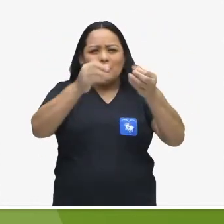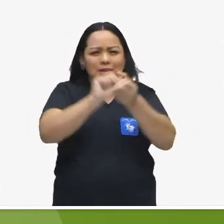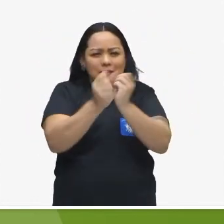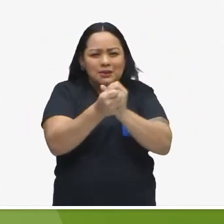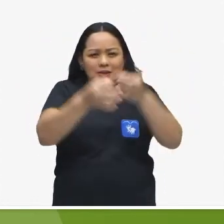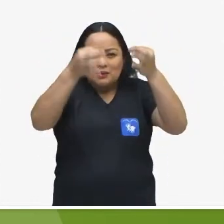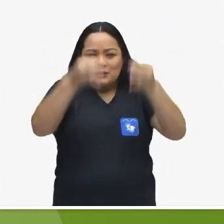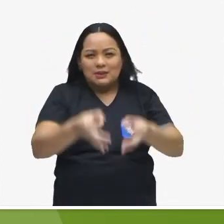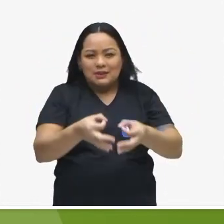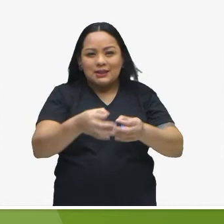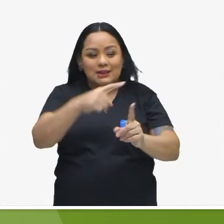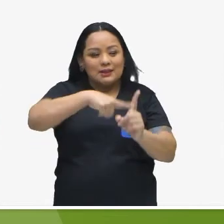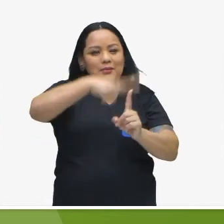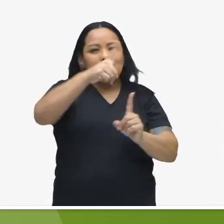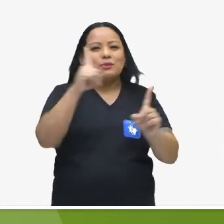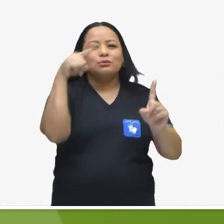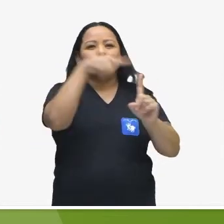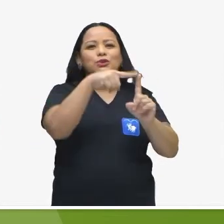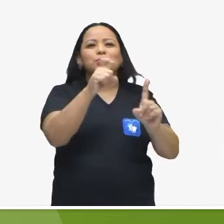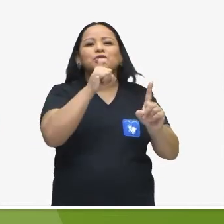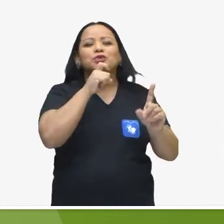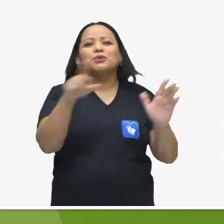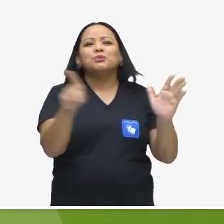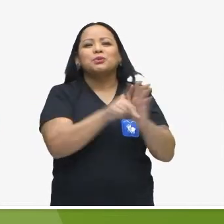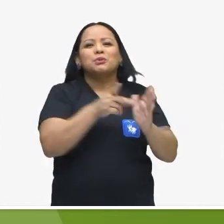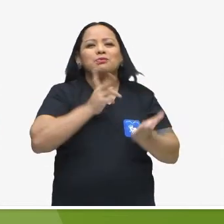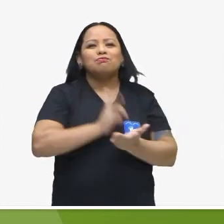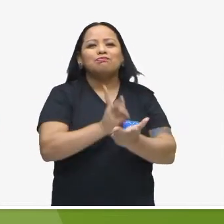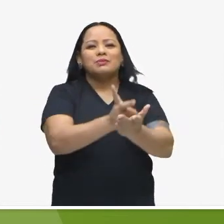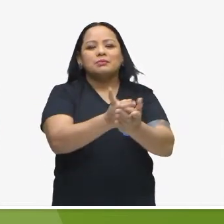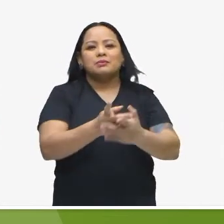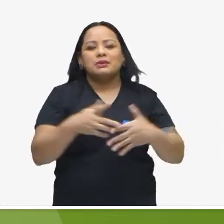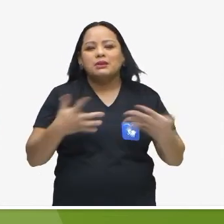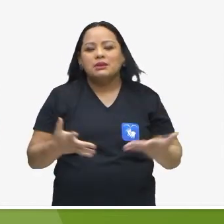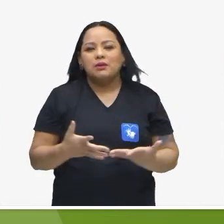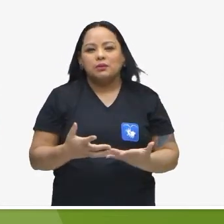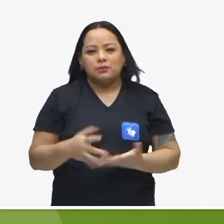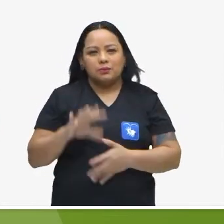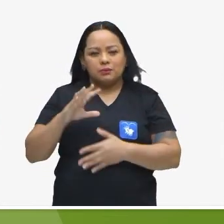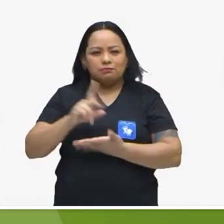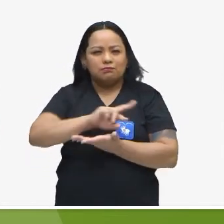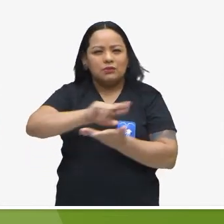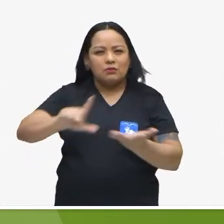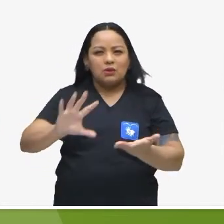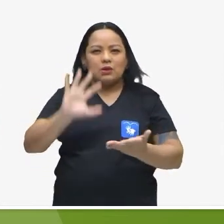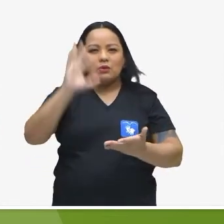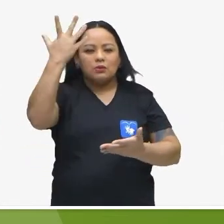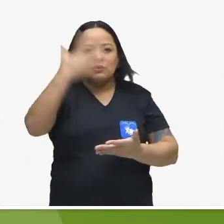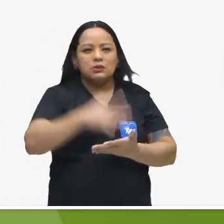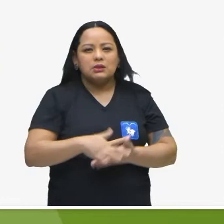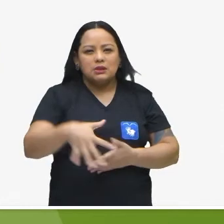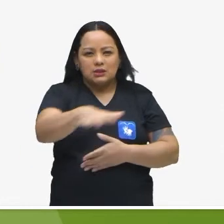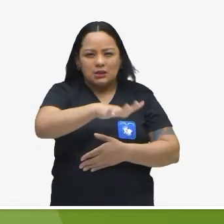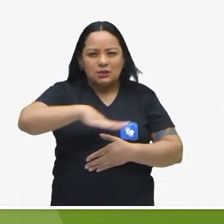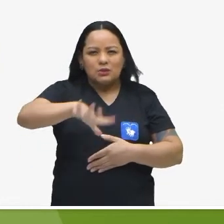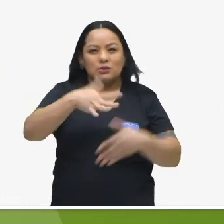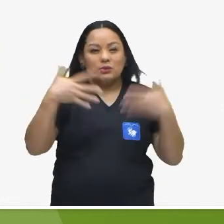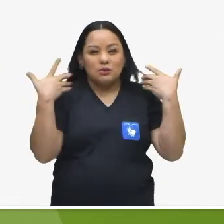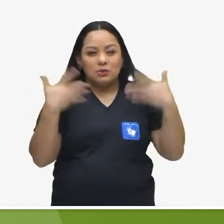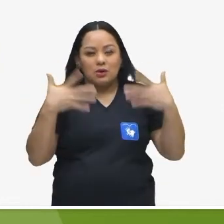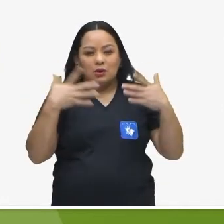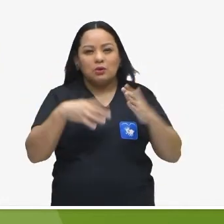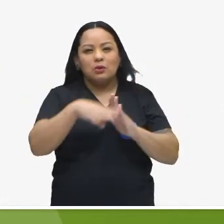de temperatura, para o frio, certo? Então, em muitos casos, como ocorre nas zonas temperadas, as